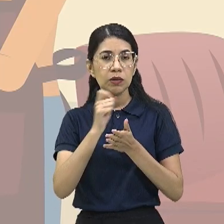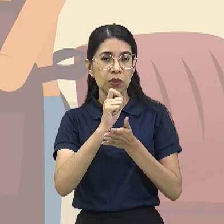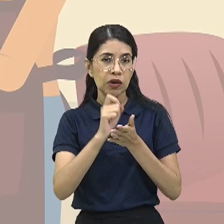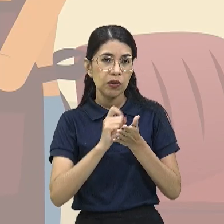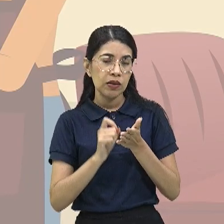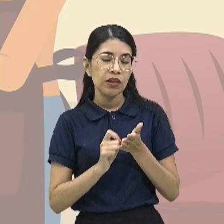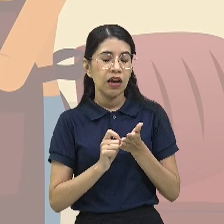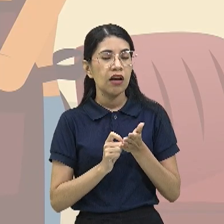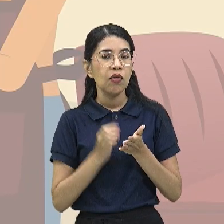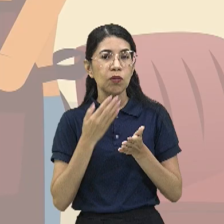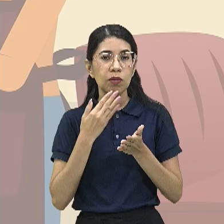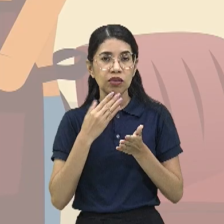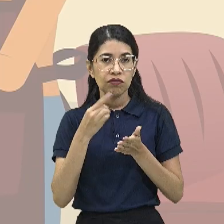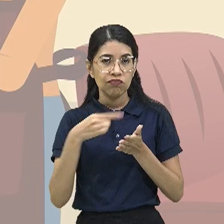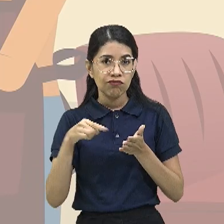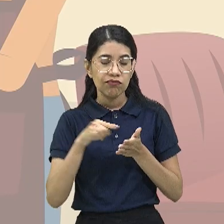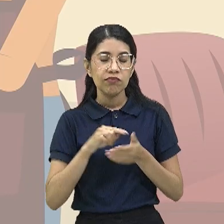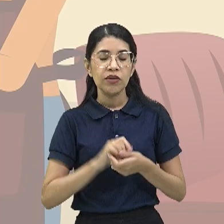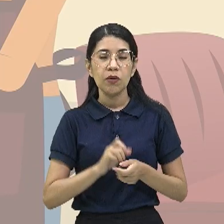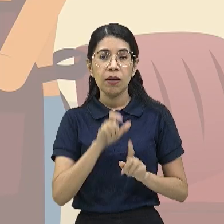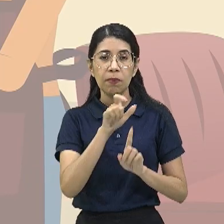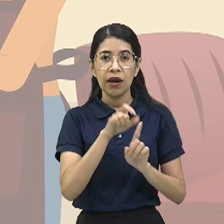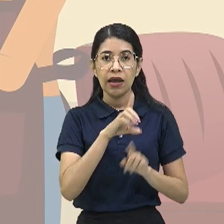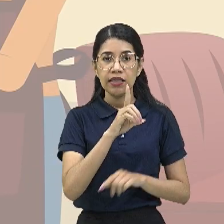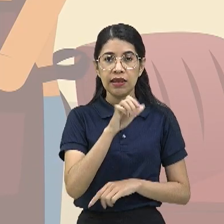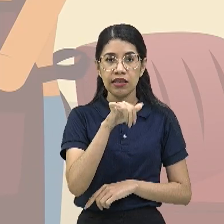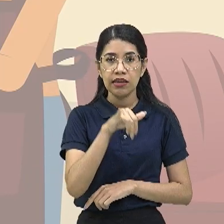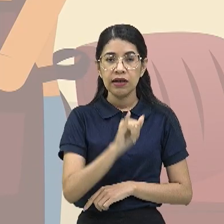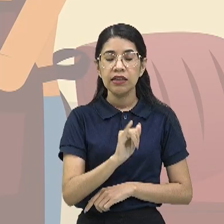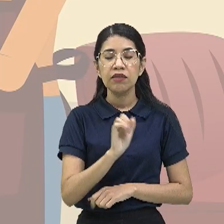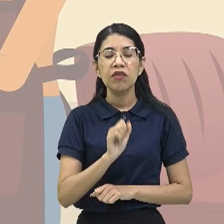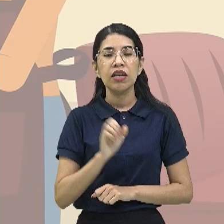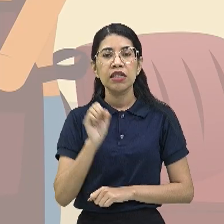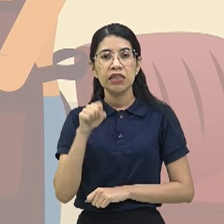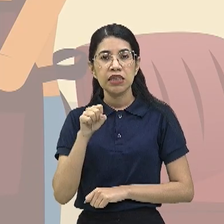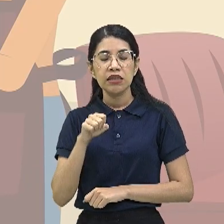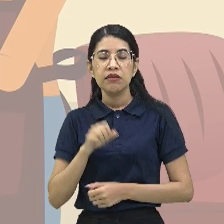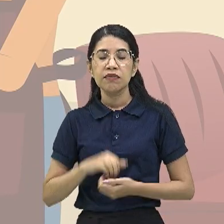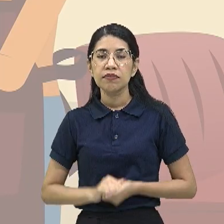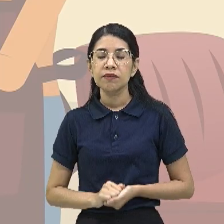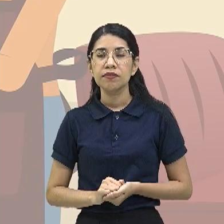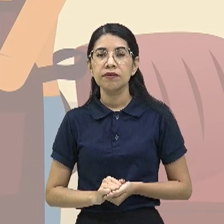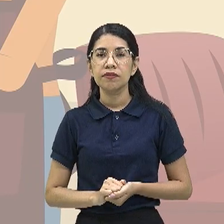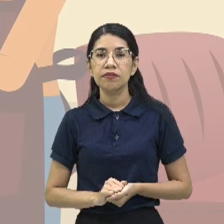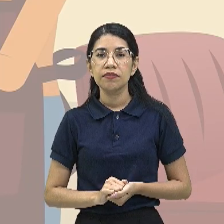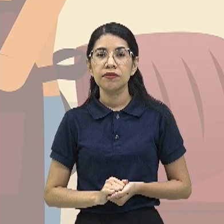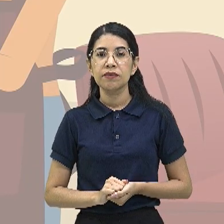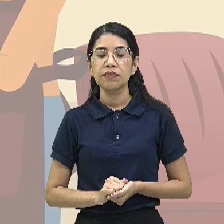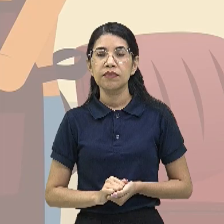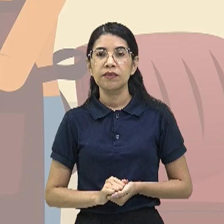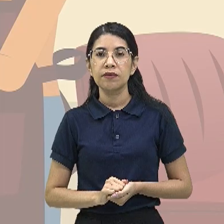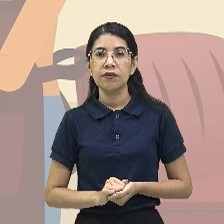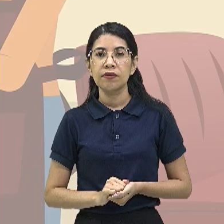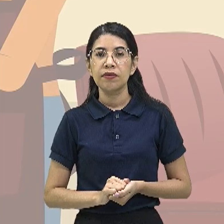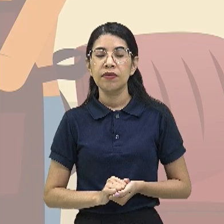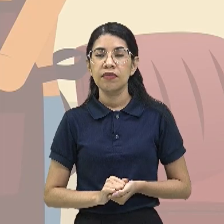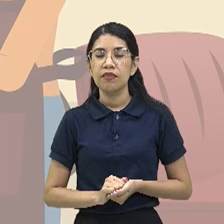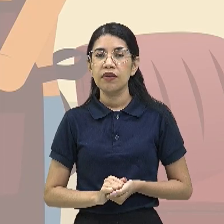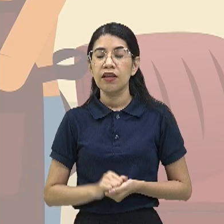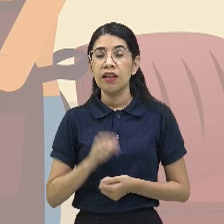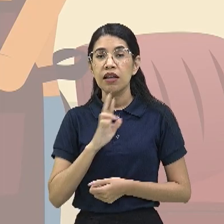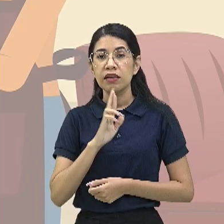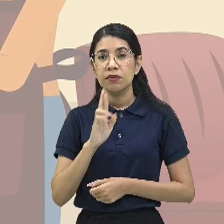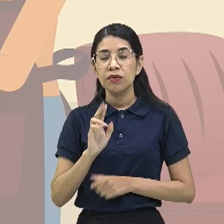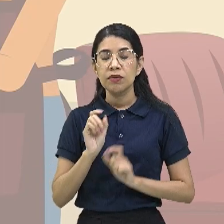vocês? Aí a personagem Dani fala bem assim, yes, I want a pepperoni pizza. E ela